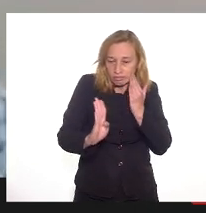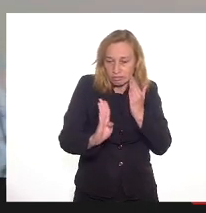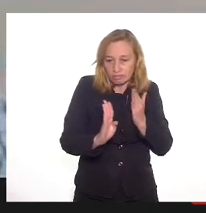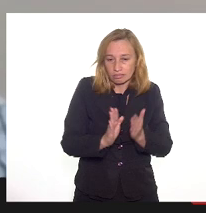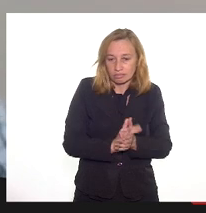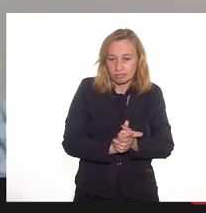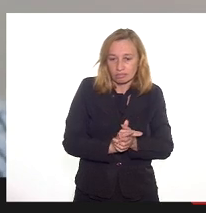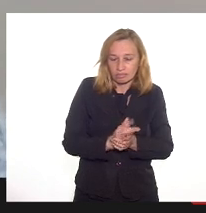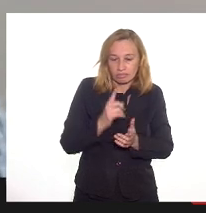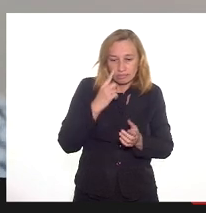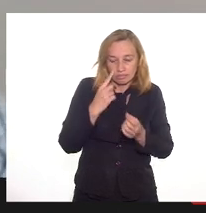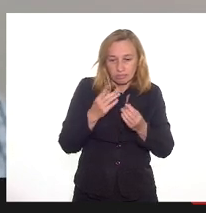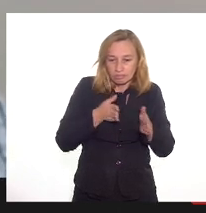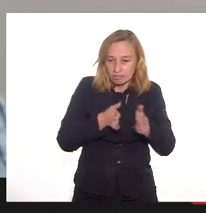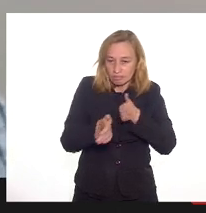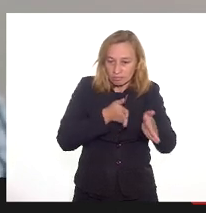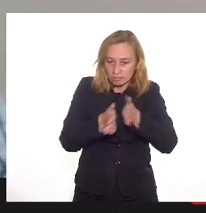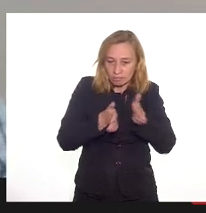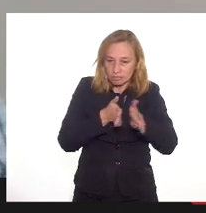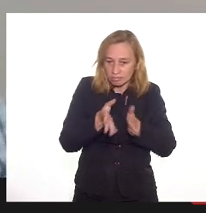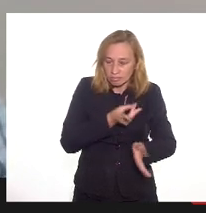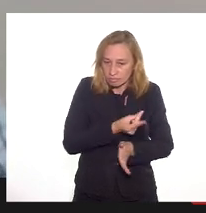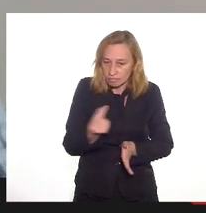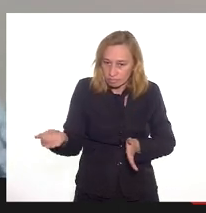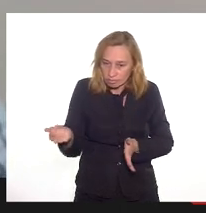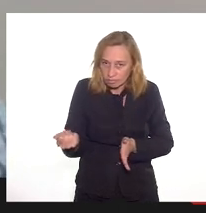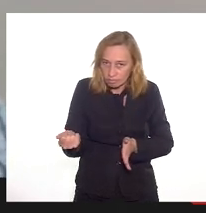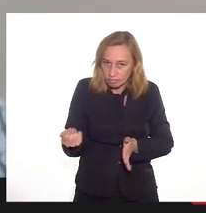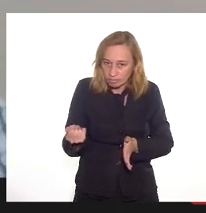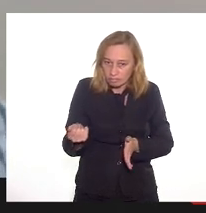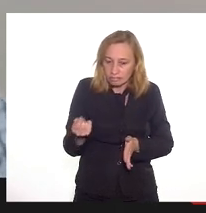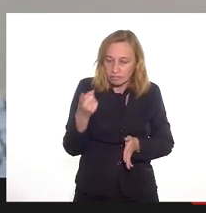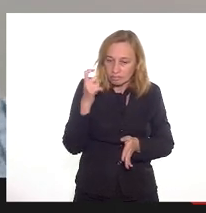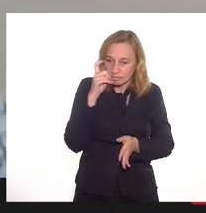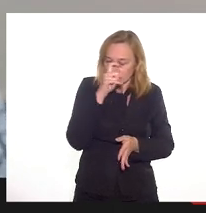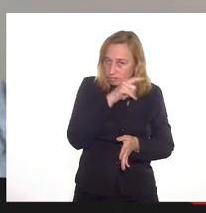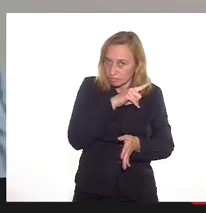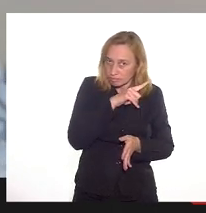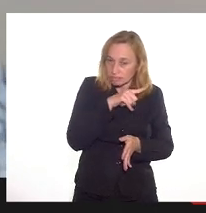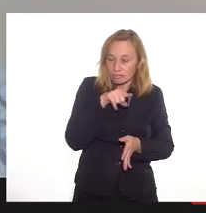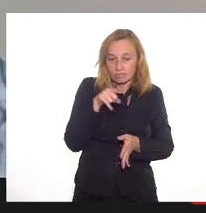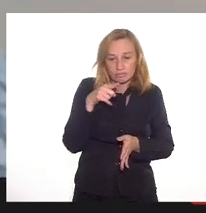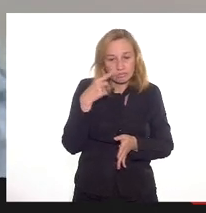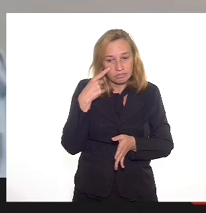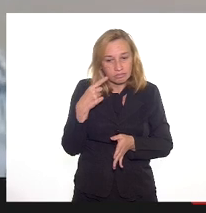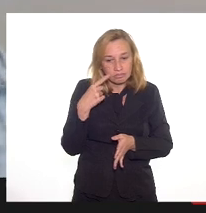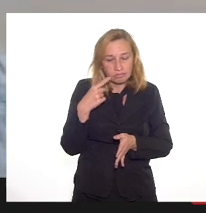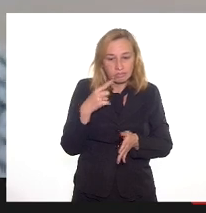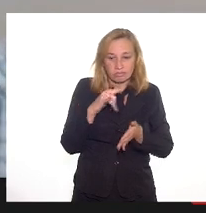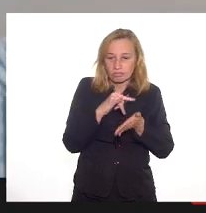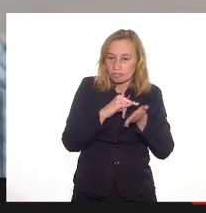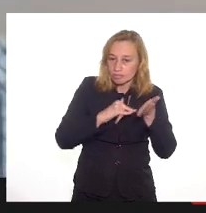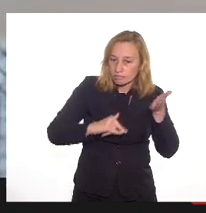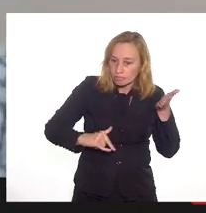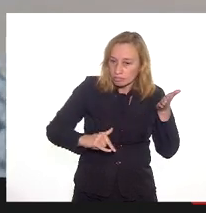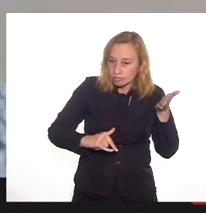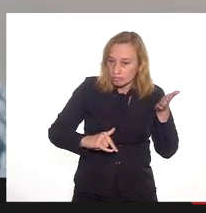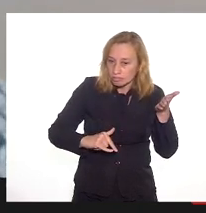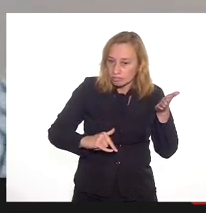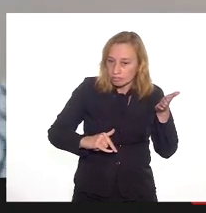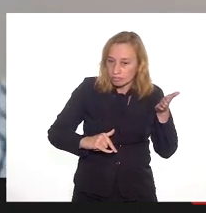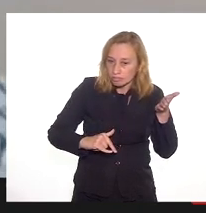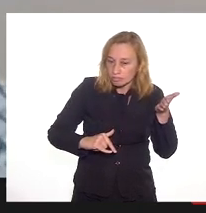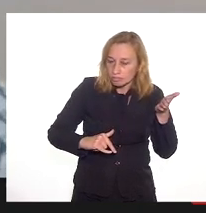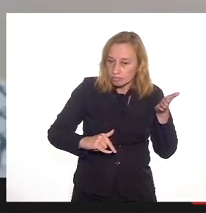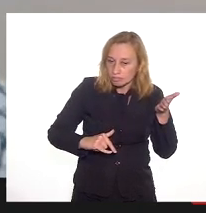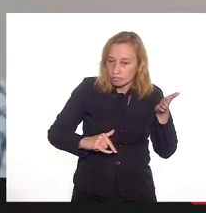de acesso, de saída, quer dizer, a nossa periferia metropolitana é muito precária. Se vocês tiverem algum documento, né, sobre